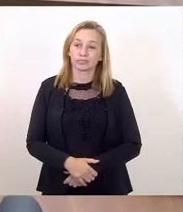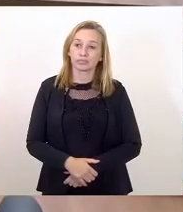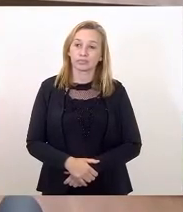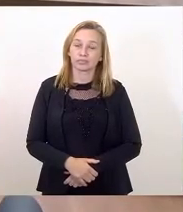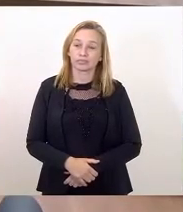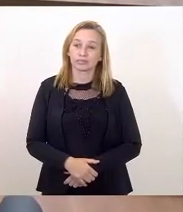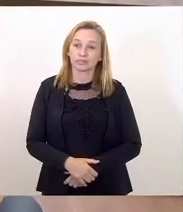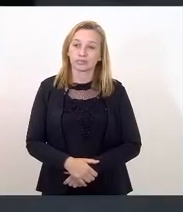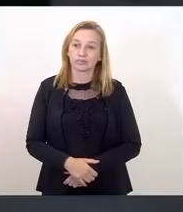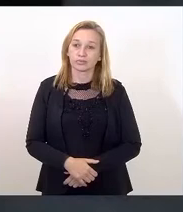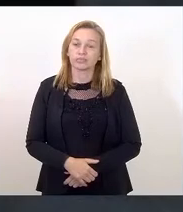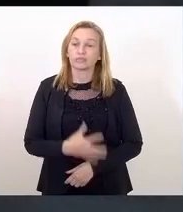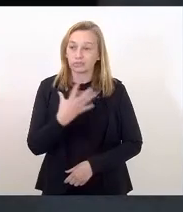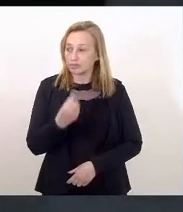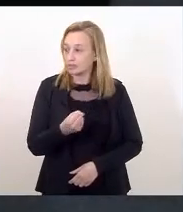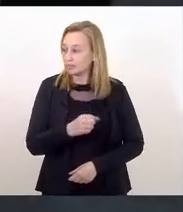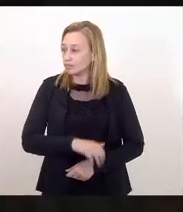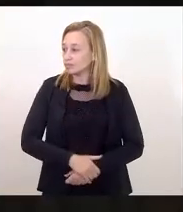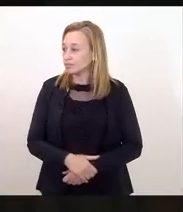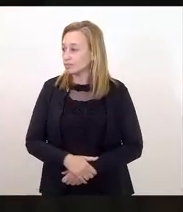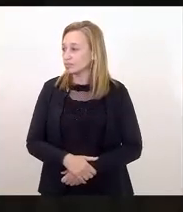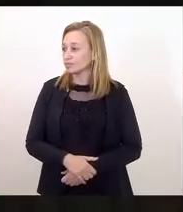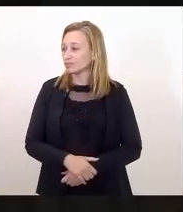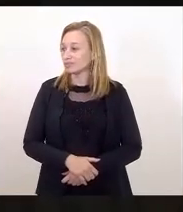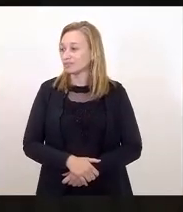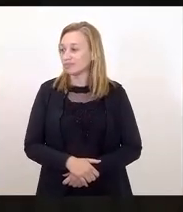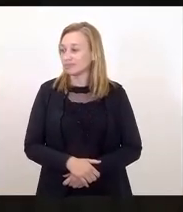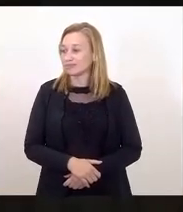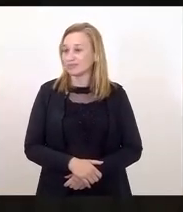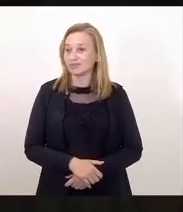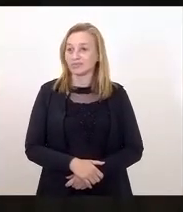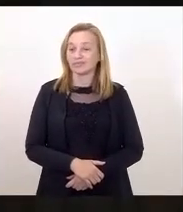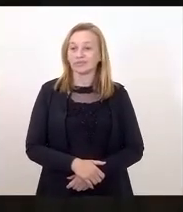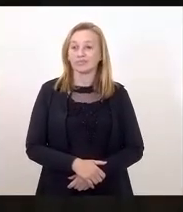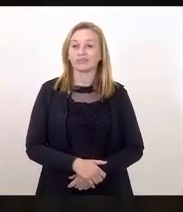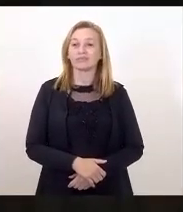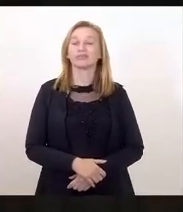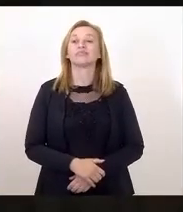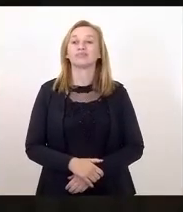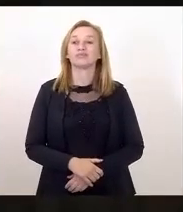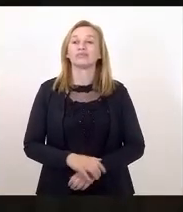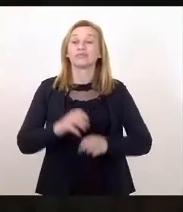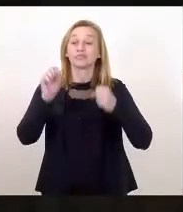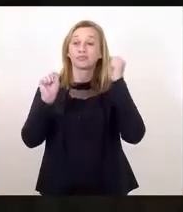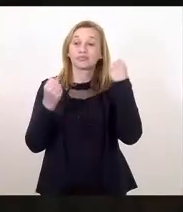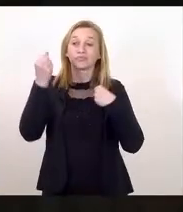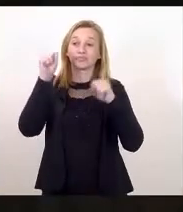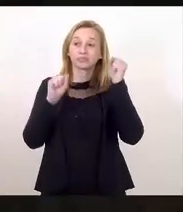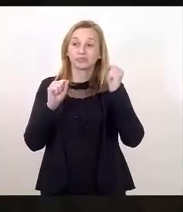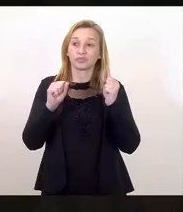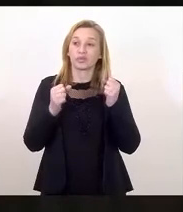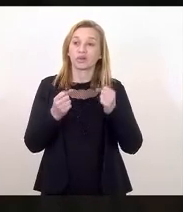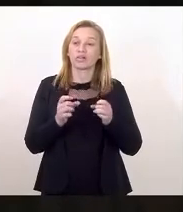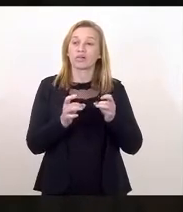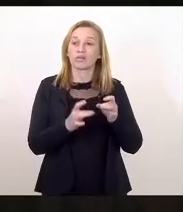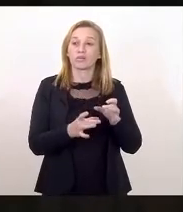O parecer é favorável. Pela Comissão de Economia, Indústria e Comércio. Deputado Noel de Carvalho.